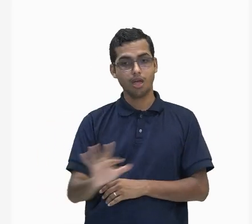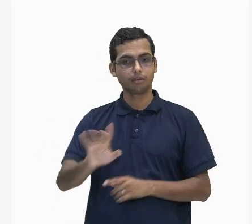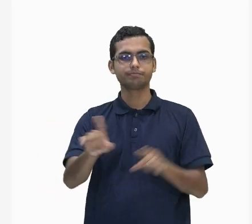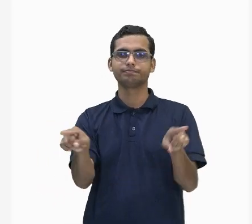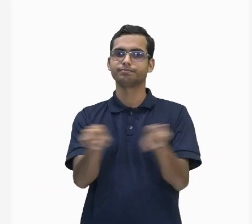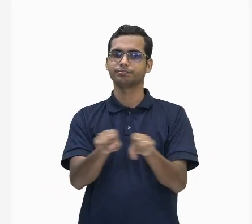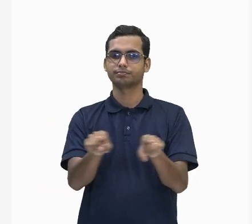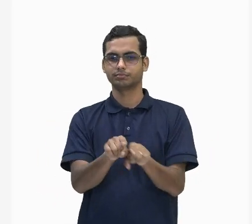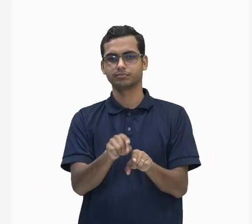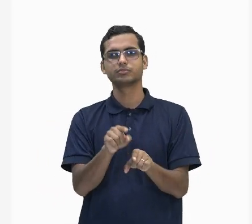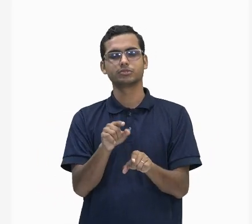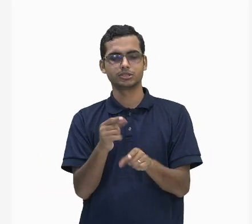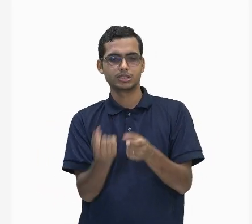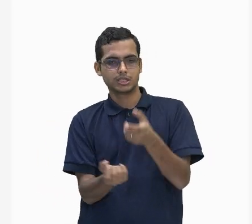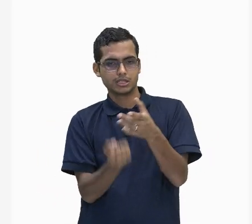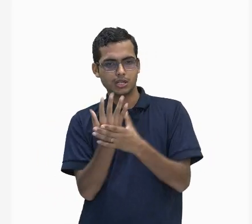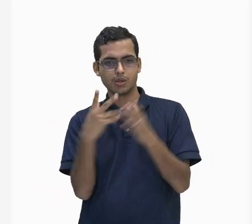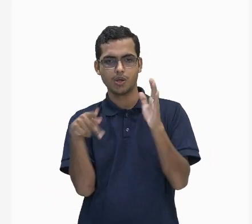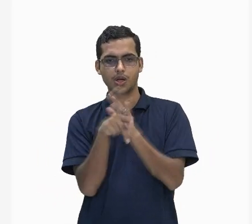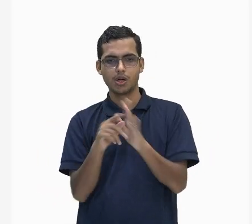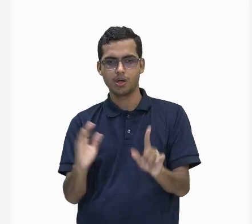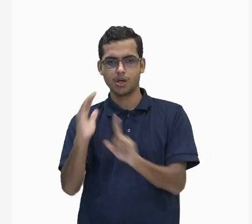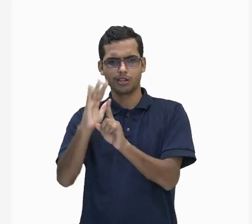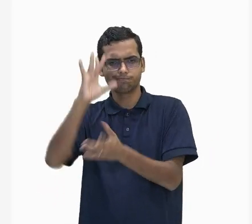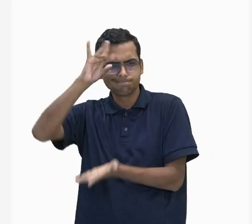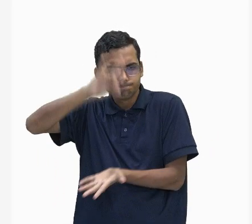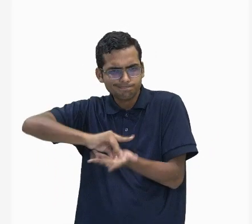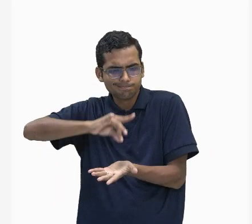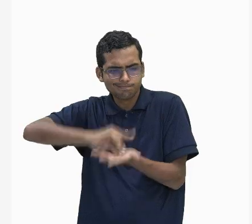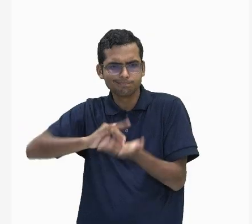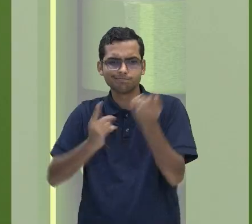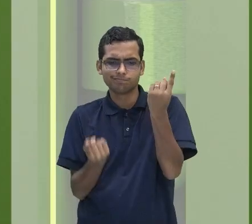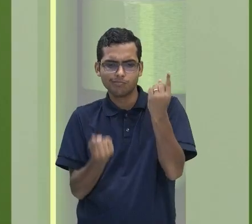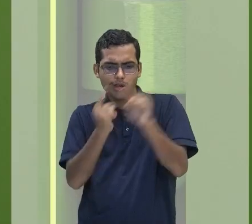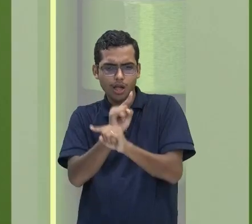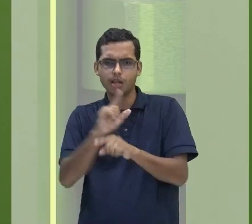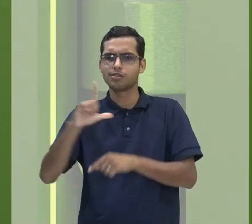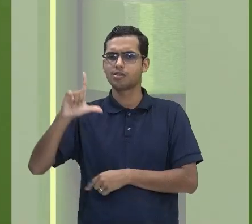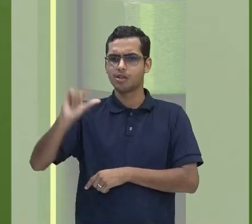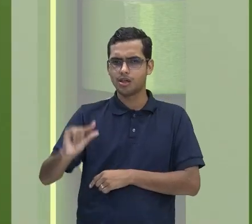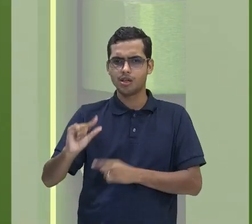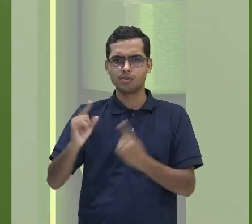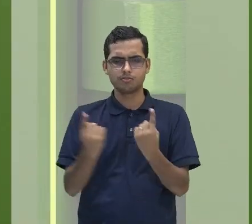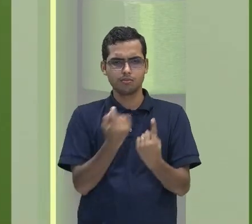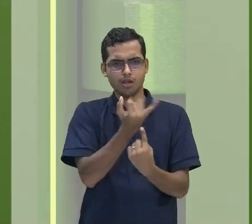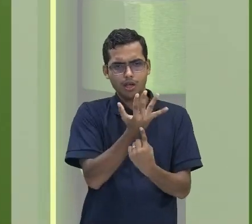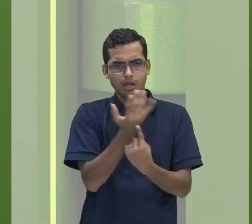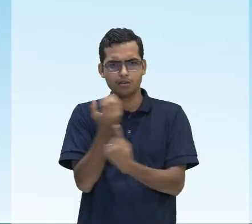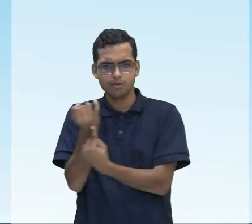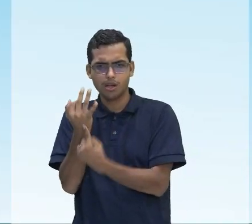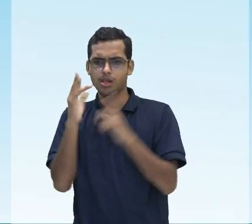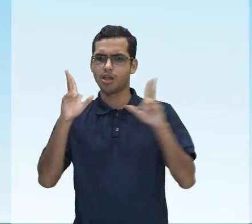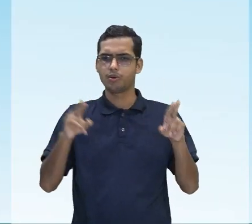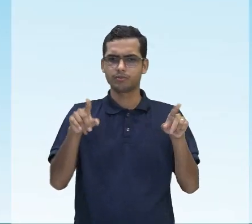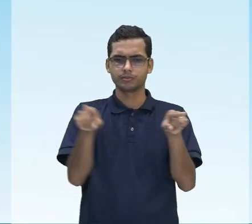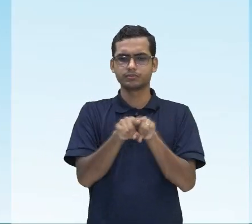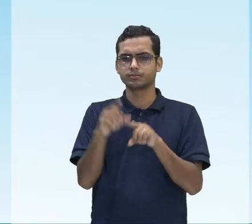cima do centro de curvatura. Ela vai ser real, invertida e do mesmo tamanho, como mostra a animação. Olha só.